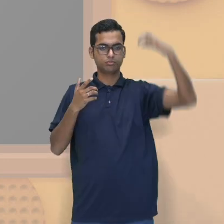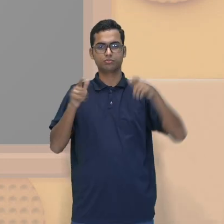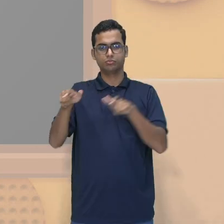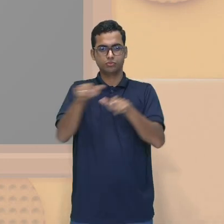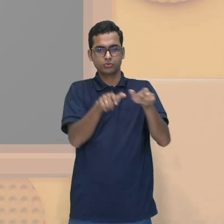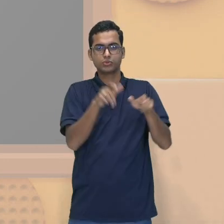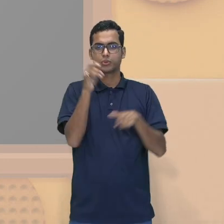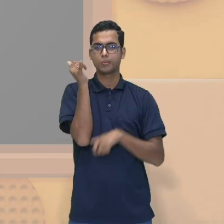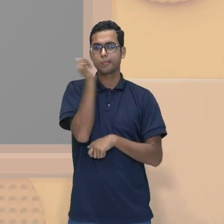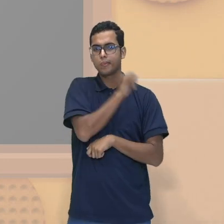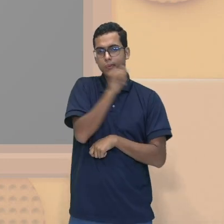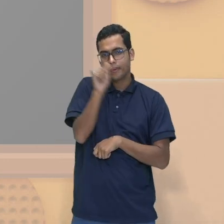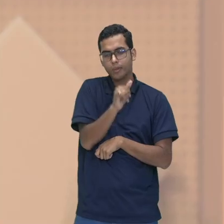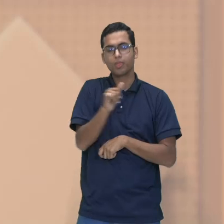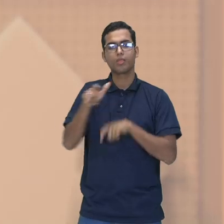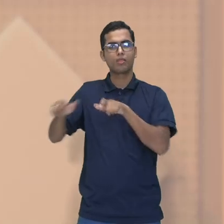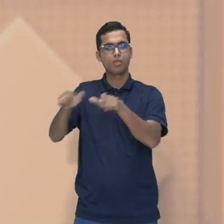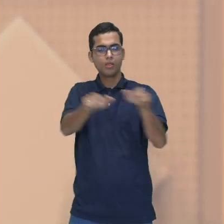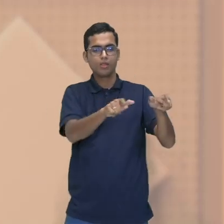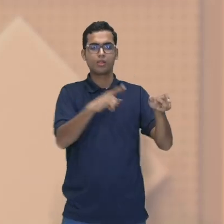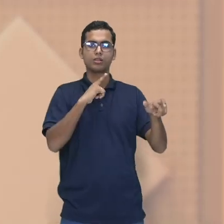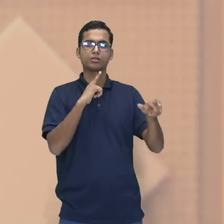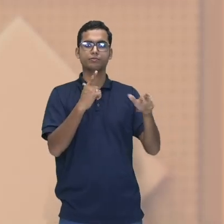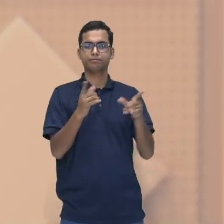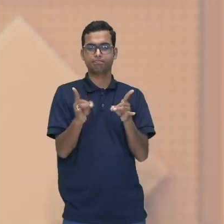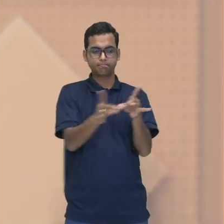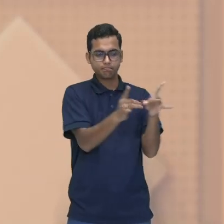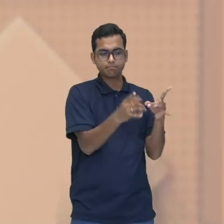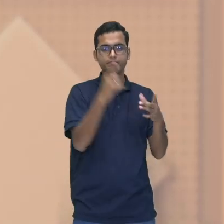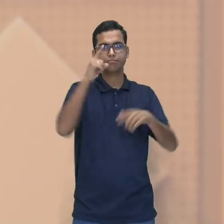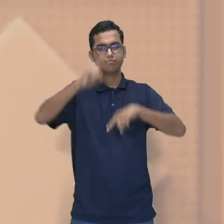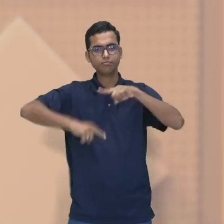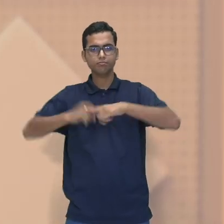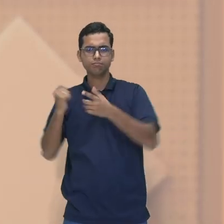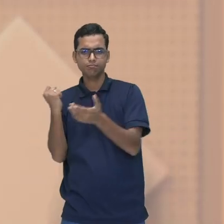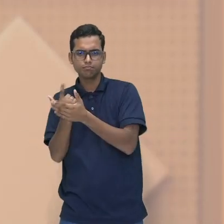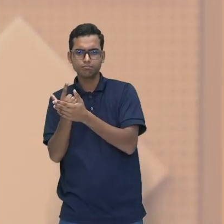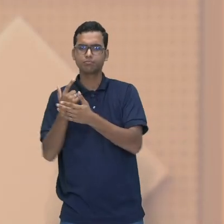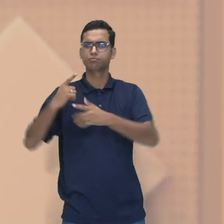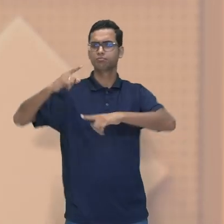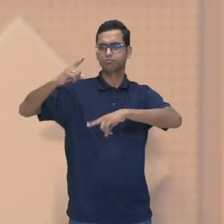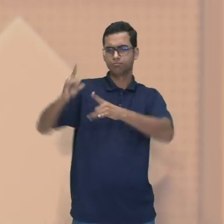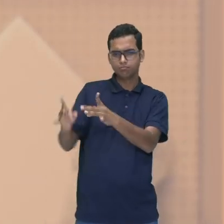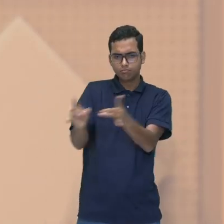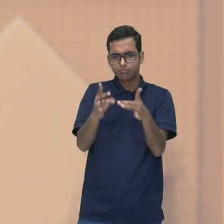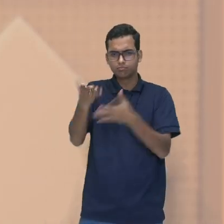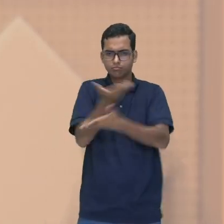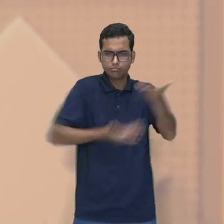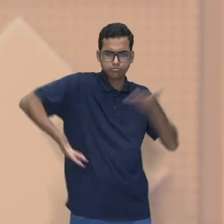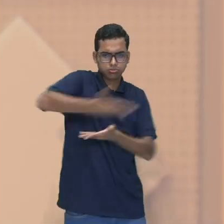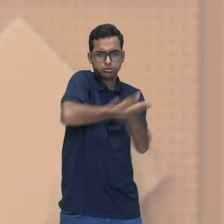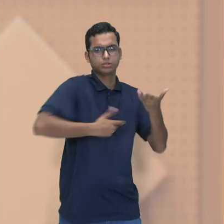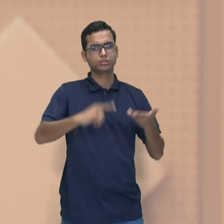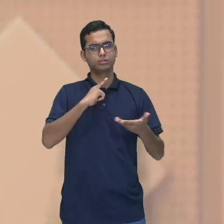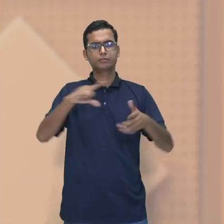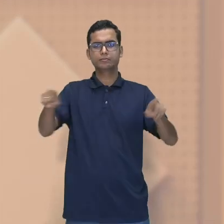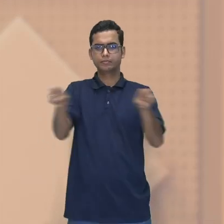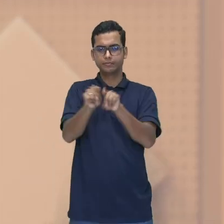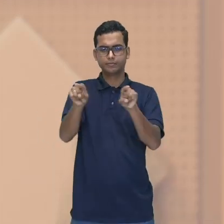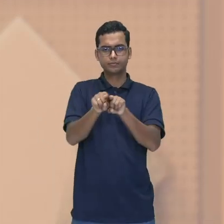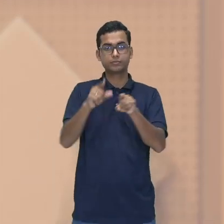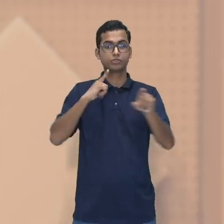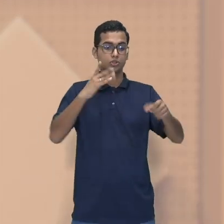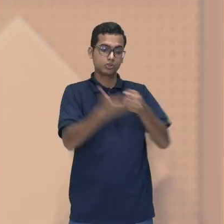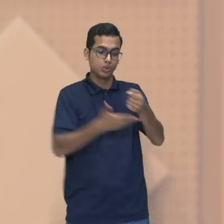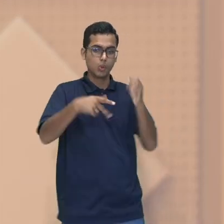ser rotas comerciais, vai ter um fluxo de pessoas muito grande nessas regiões. Logo, ali vai estar sendo a base